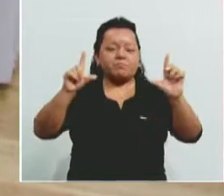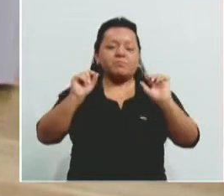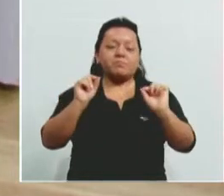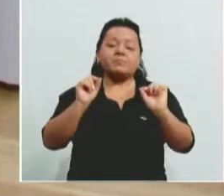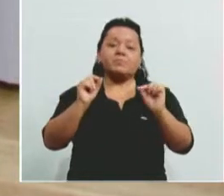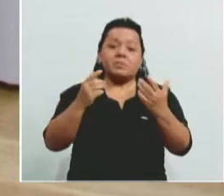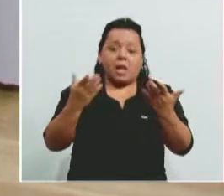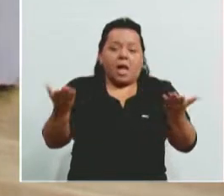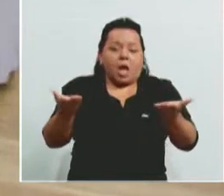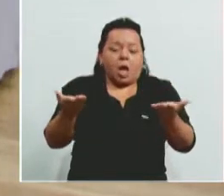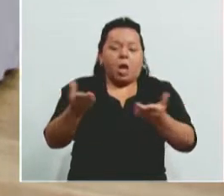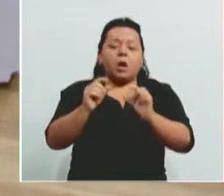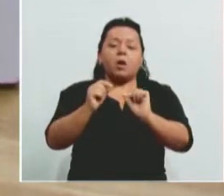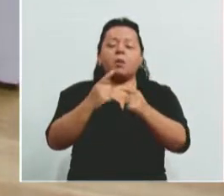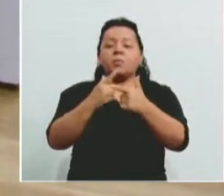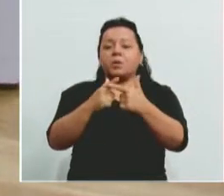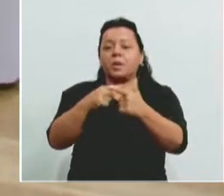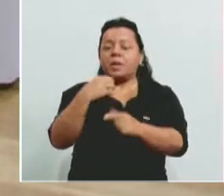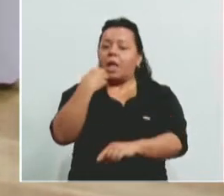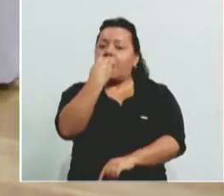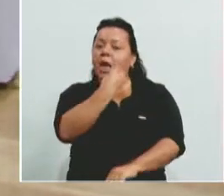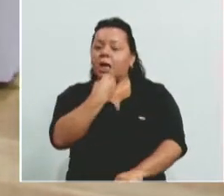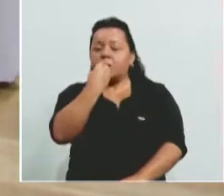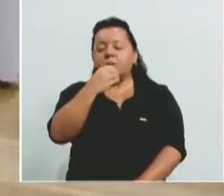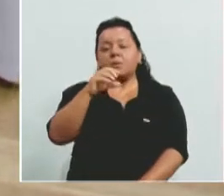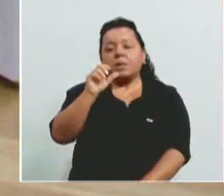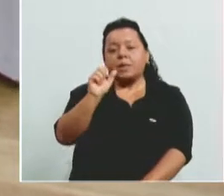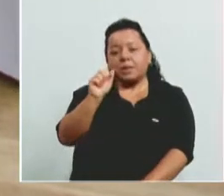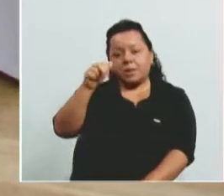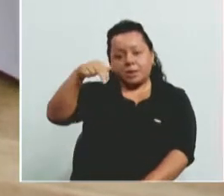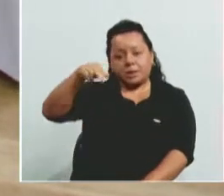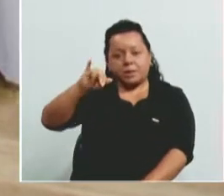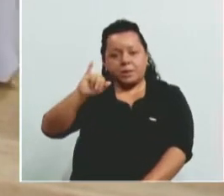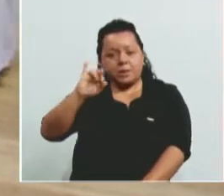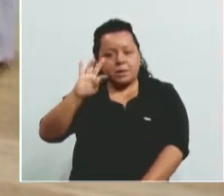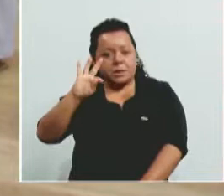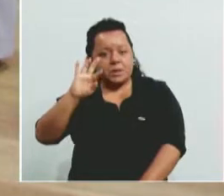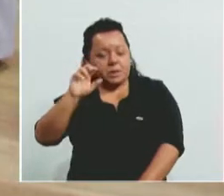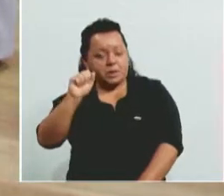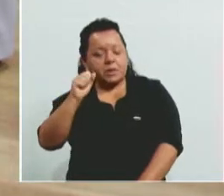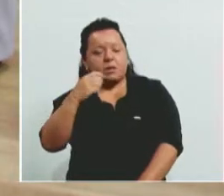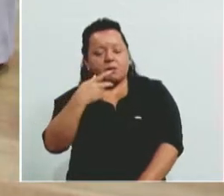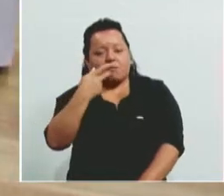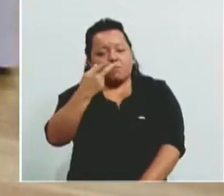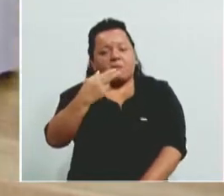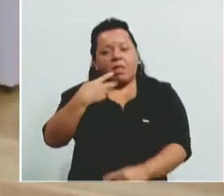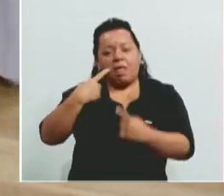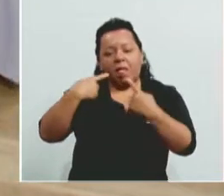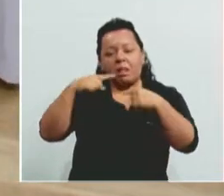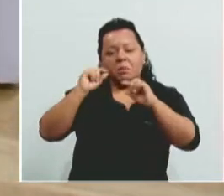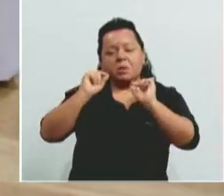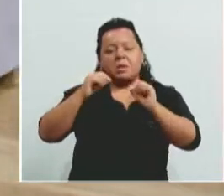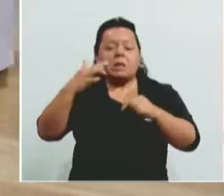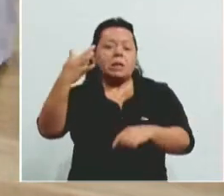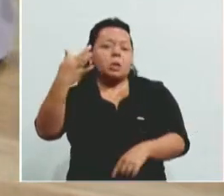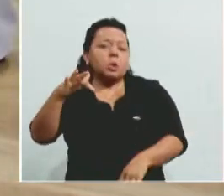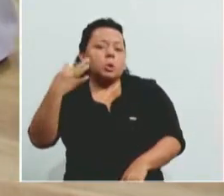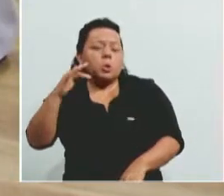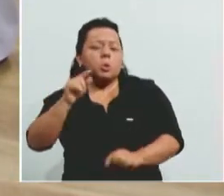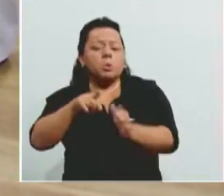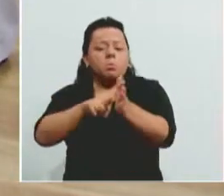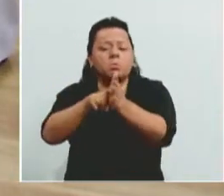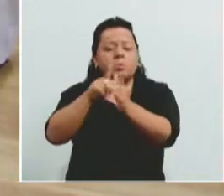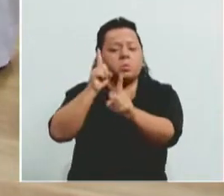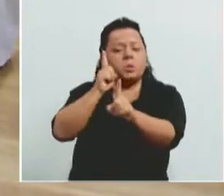conta da Anitta, né, que se queixou ali das dores, da dificuldade de diagnóstico dela durante algum